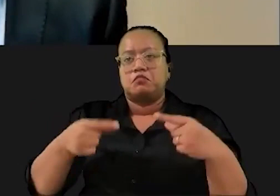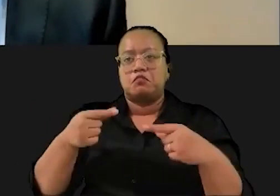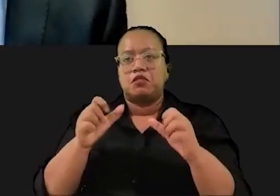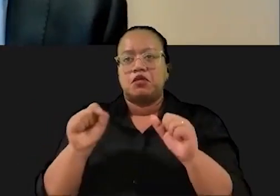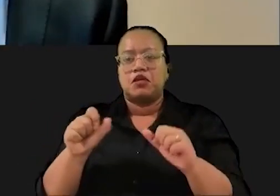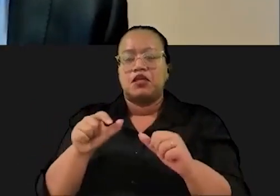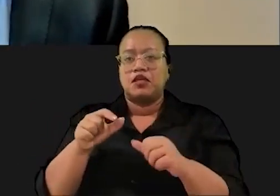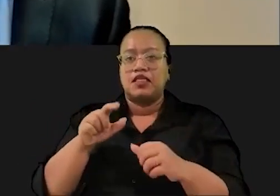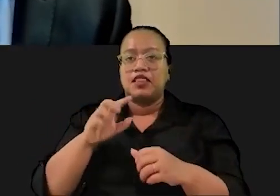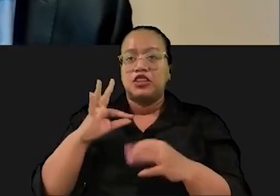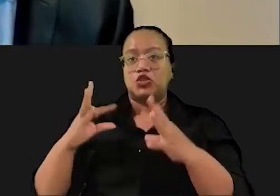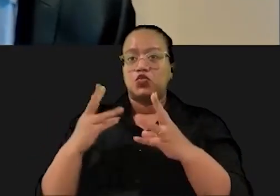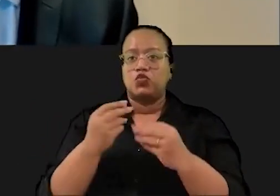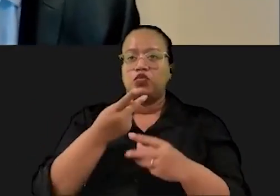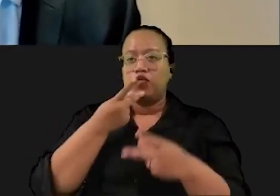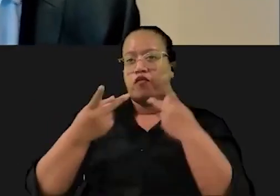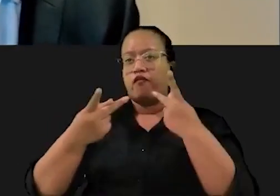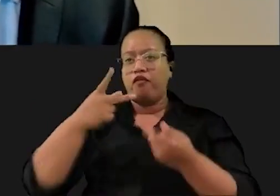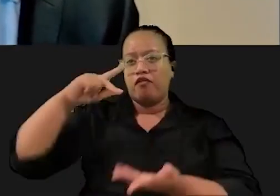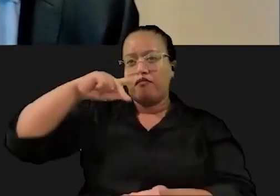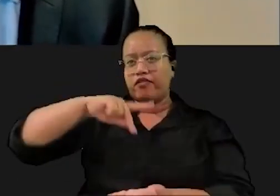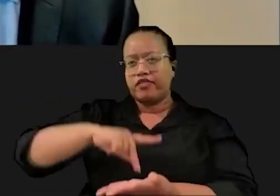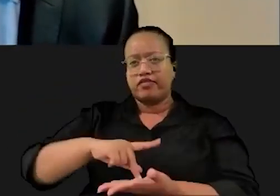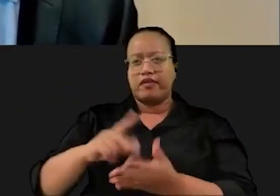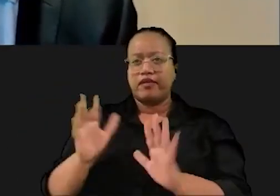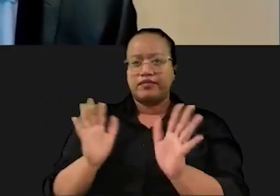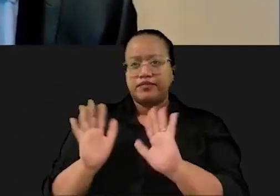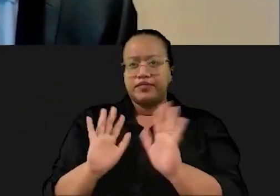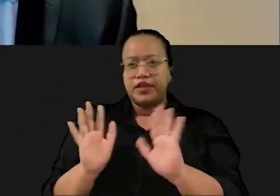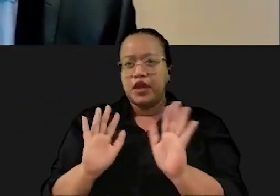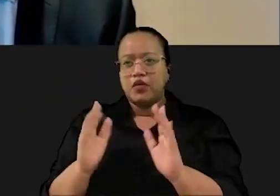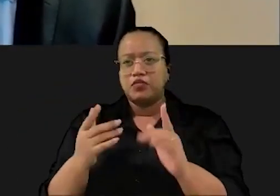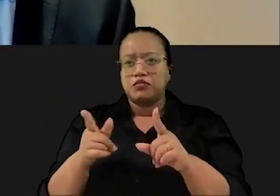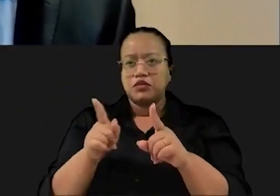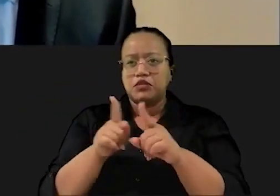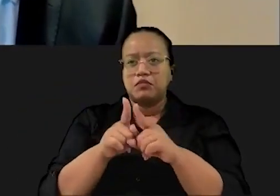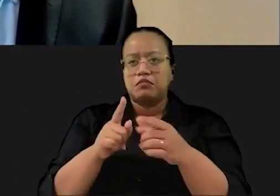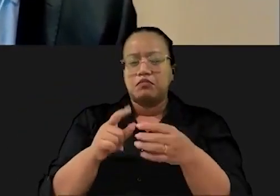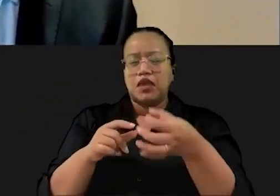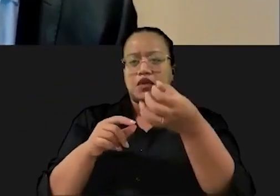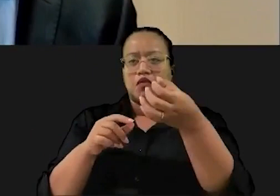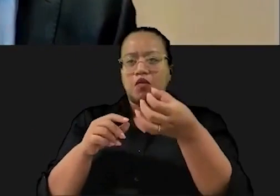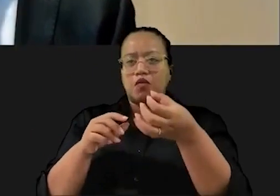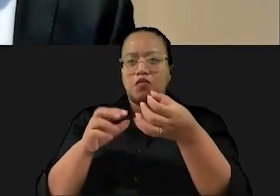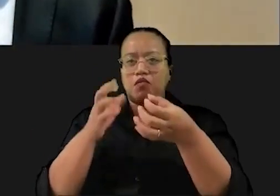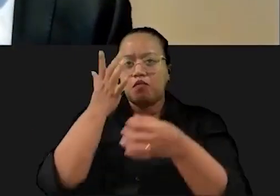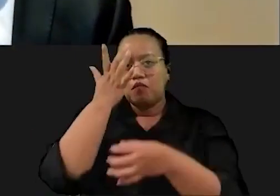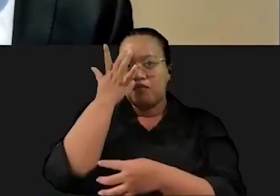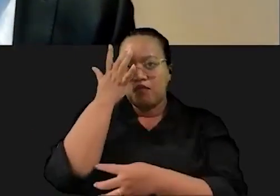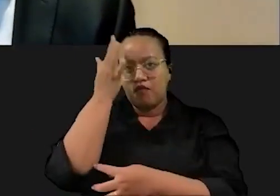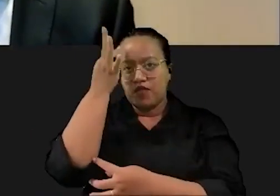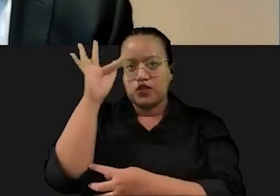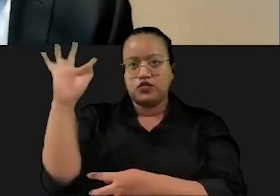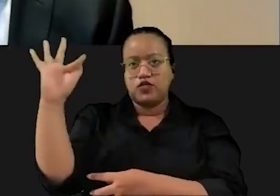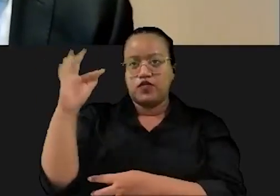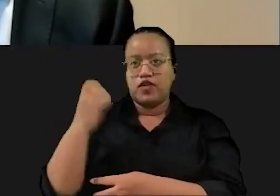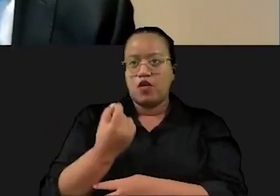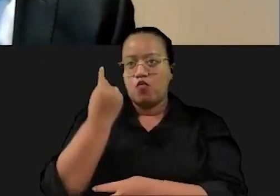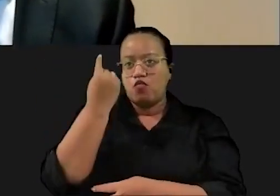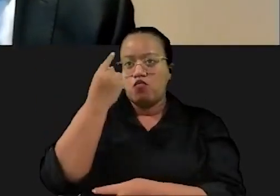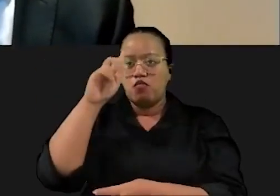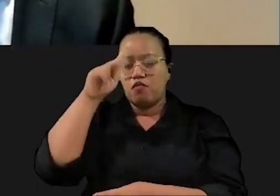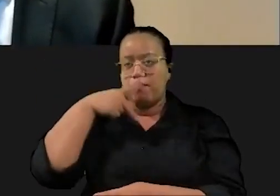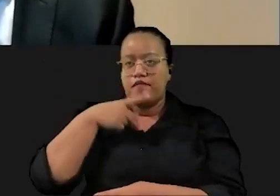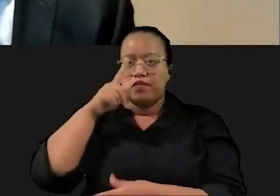a pedra filosofal. Eu acho que eu só coloco isso, são as minhas impressões ao longo desses 2 anos de